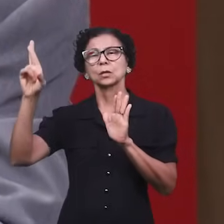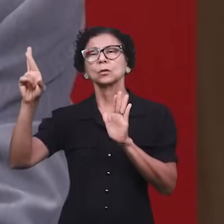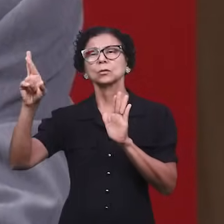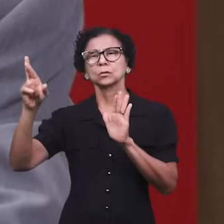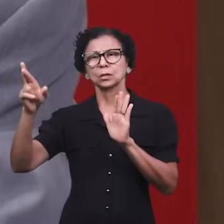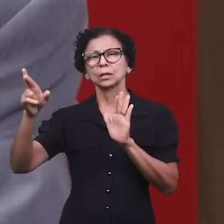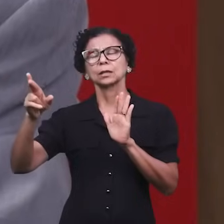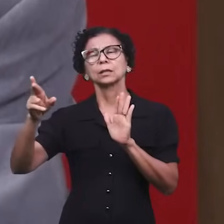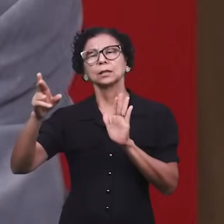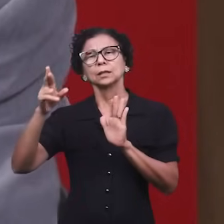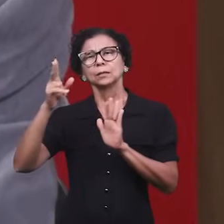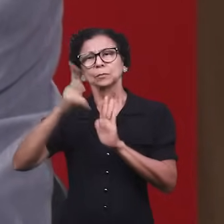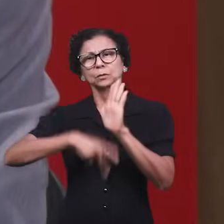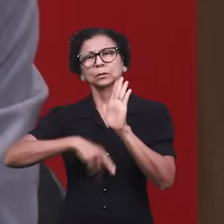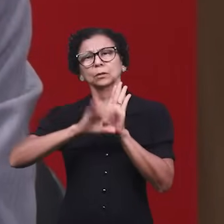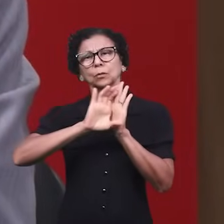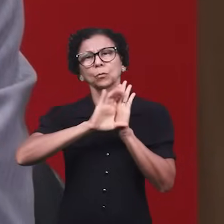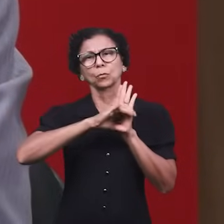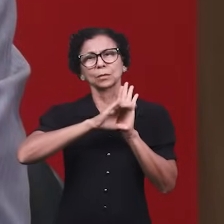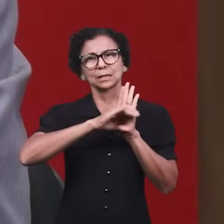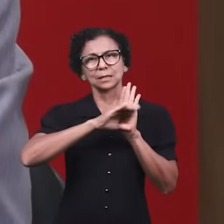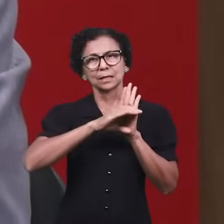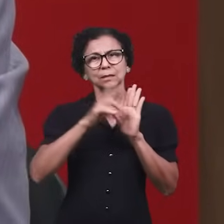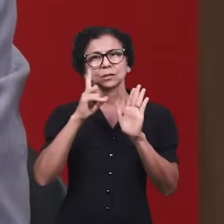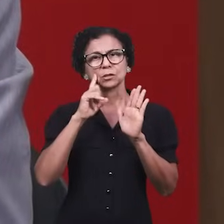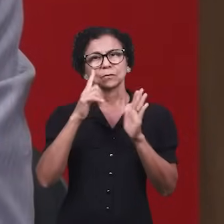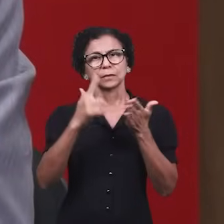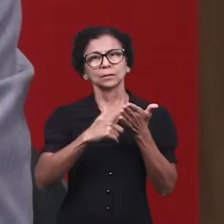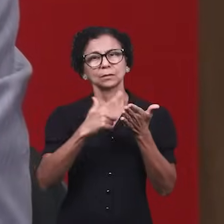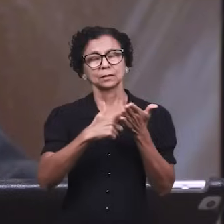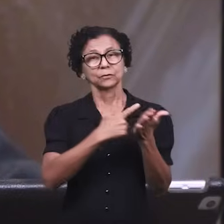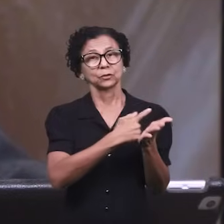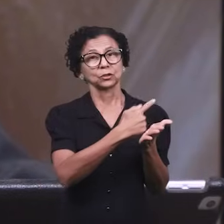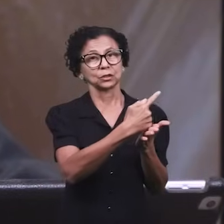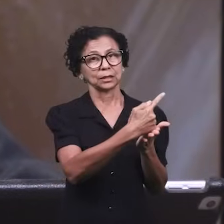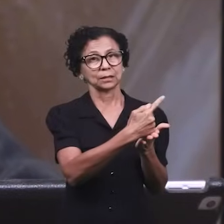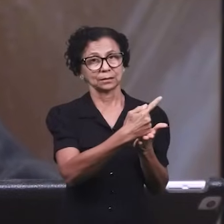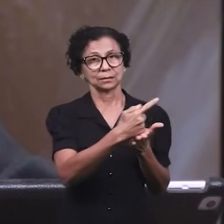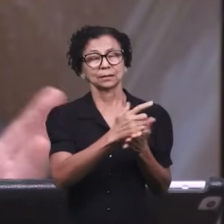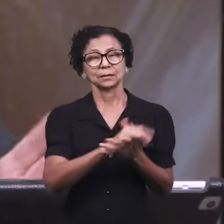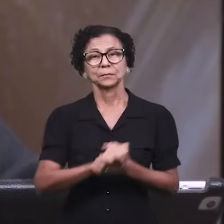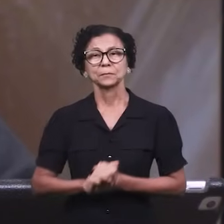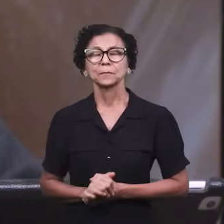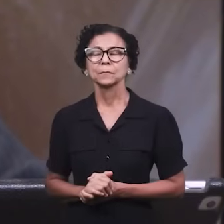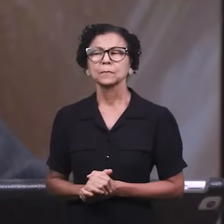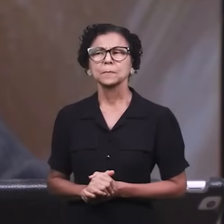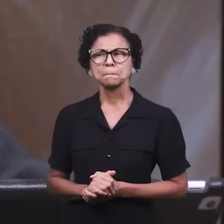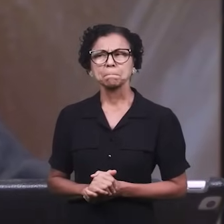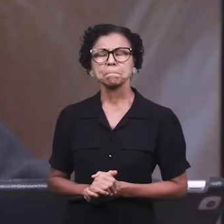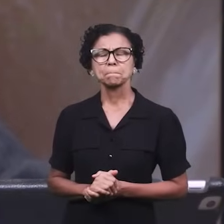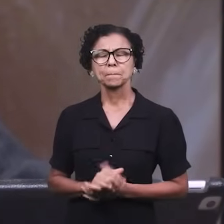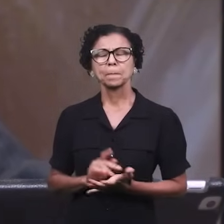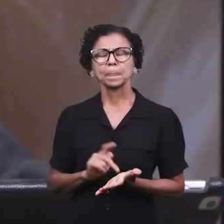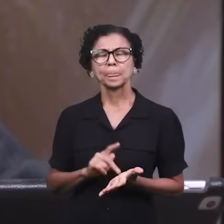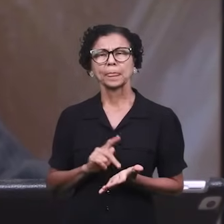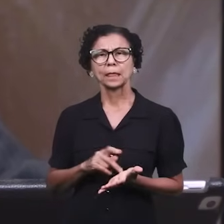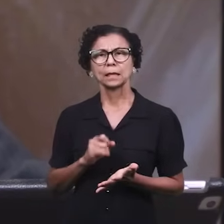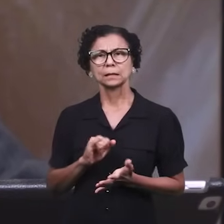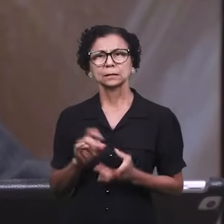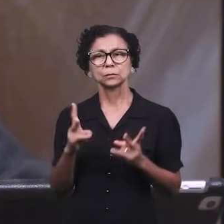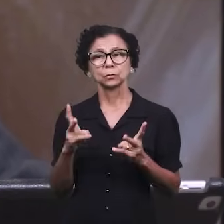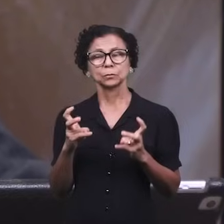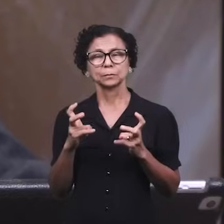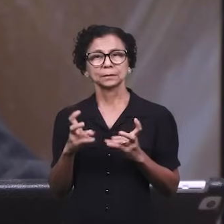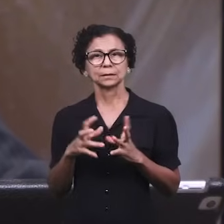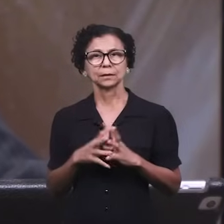já observar isso lá no livro de Gênesis, não é verdade? Realmente, se nós formos observar